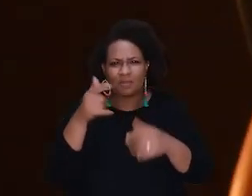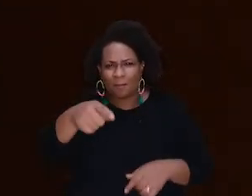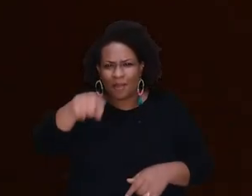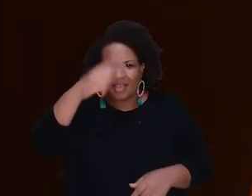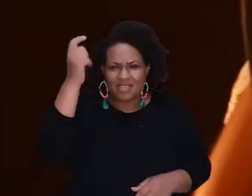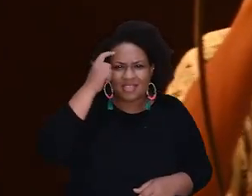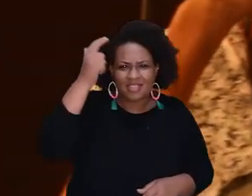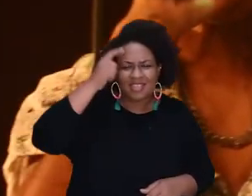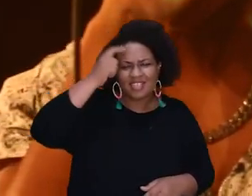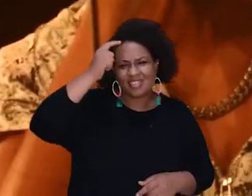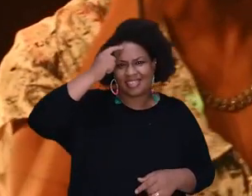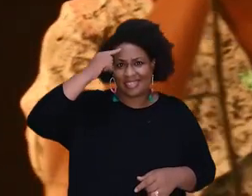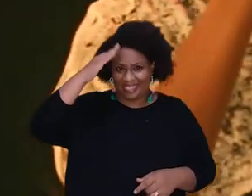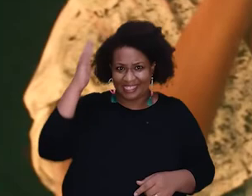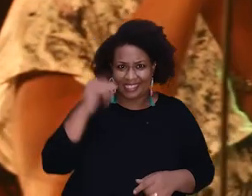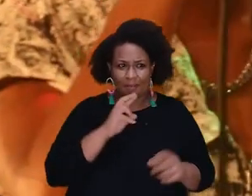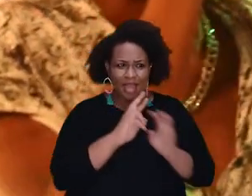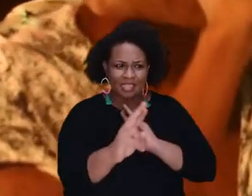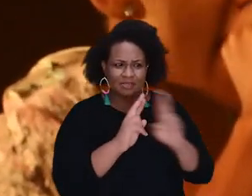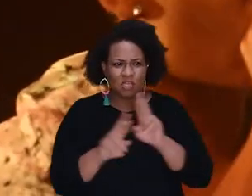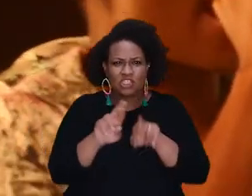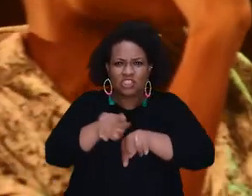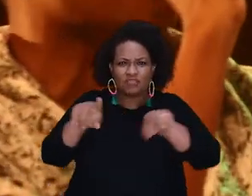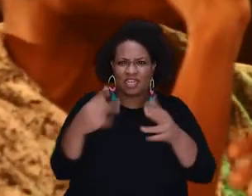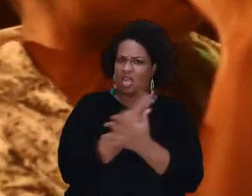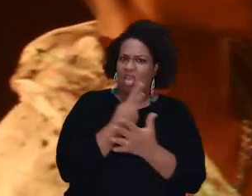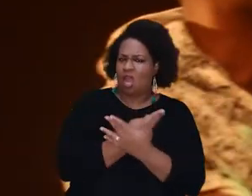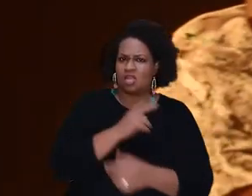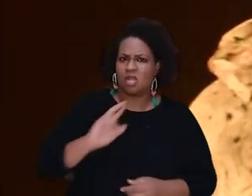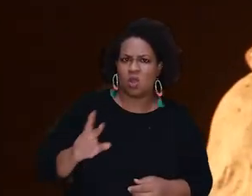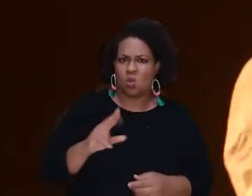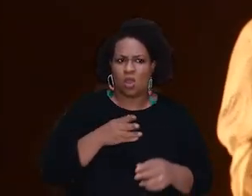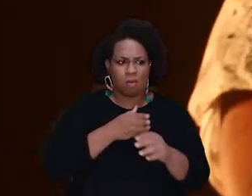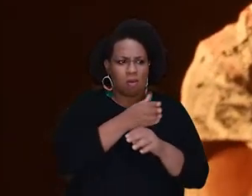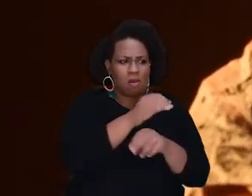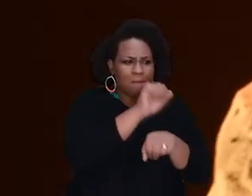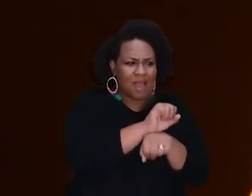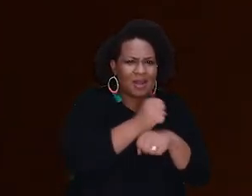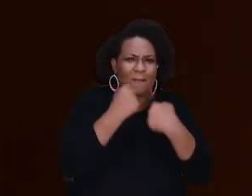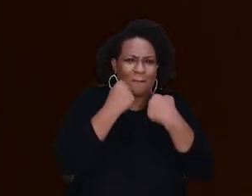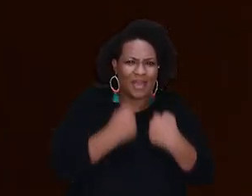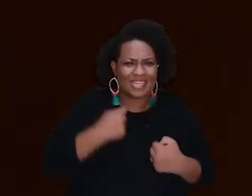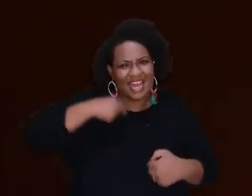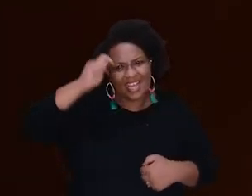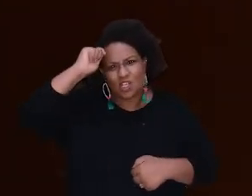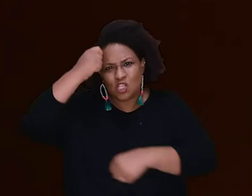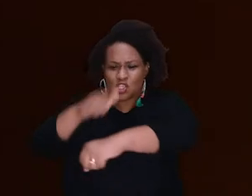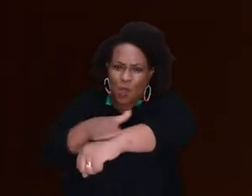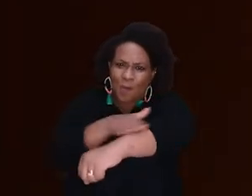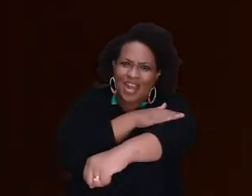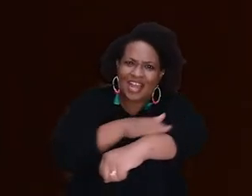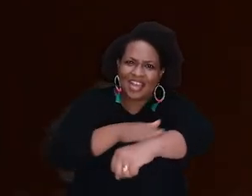pedir licença, eu peço discernimento, pra que saibam que nem toda resposta diferente tá errada, que ninguém para no caminho porque a barra